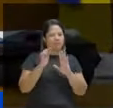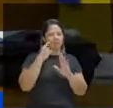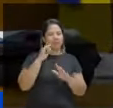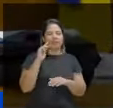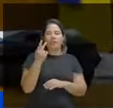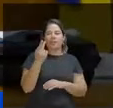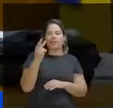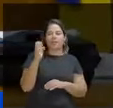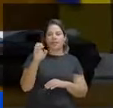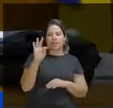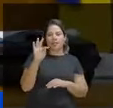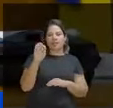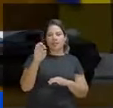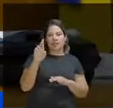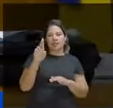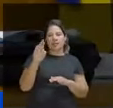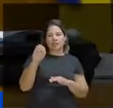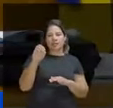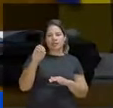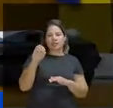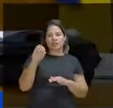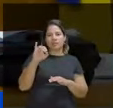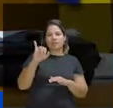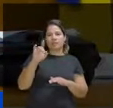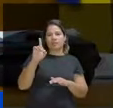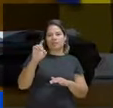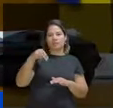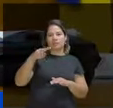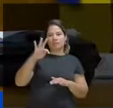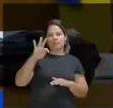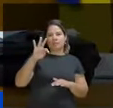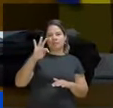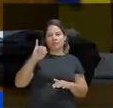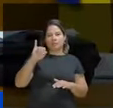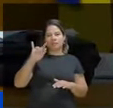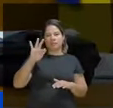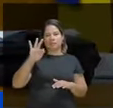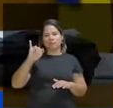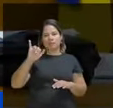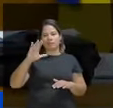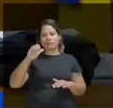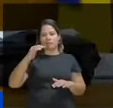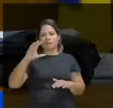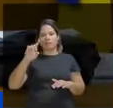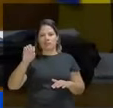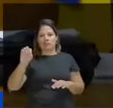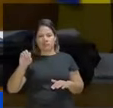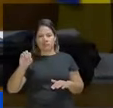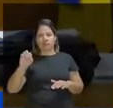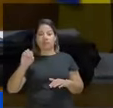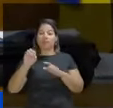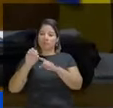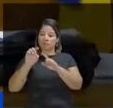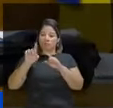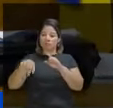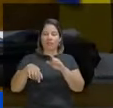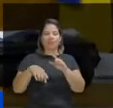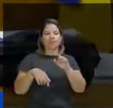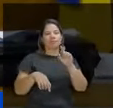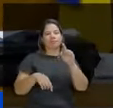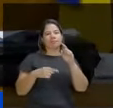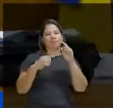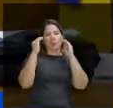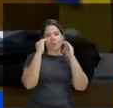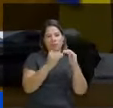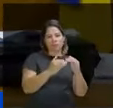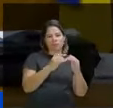de heteroidentificação. Foco em desembargador João Lage. Através da resolução que trata,